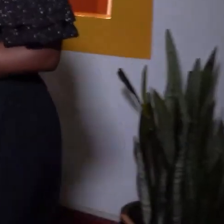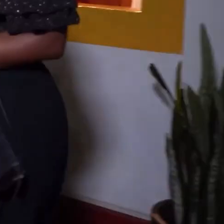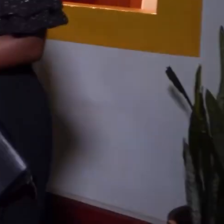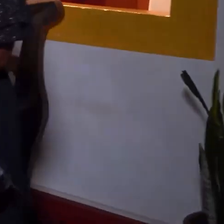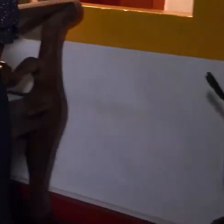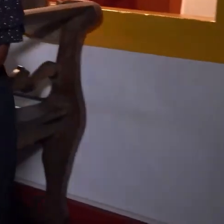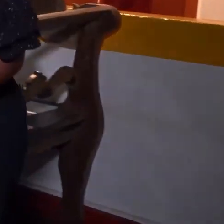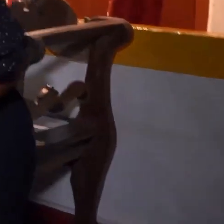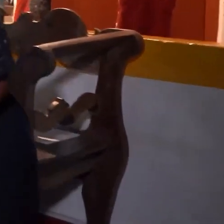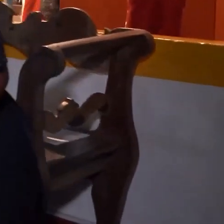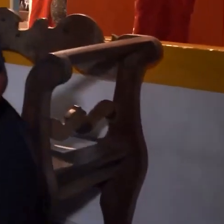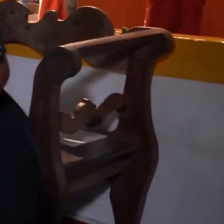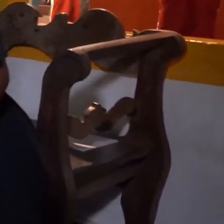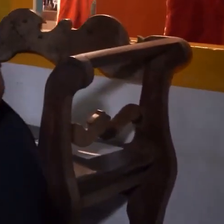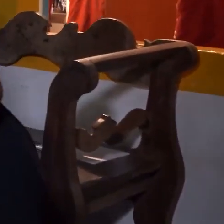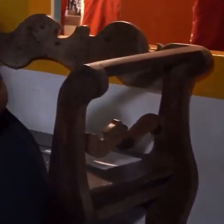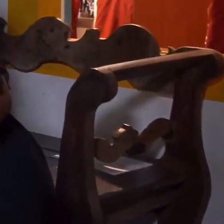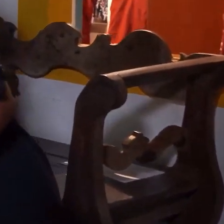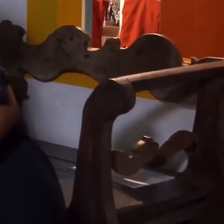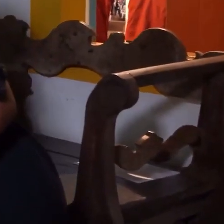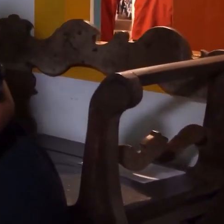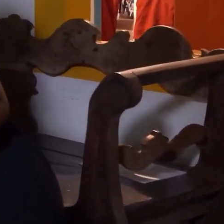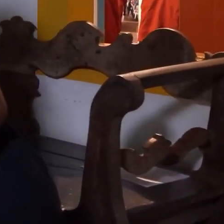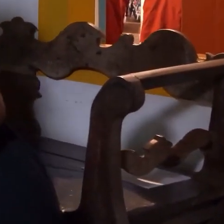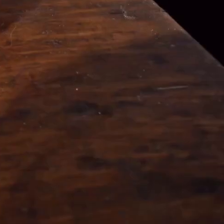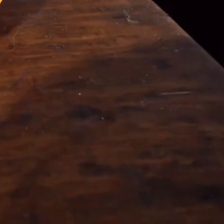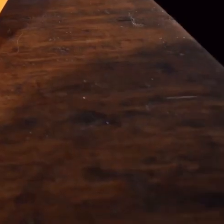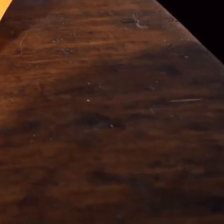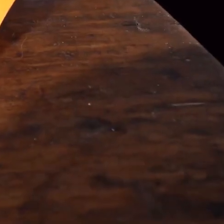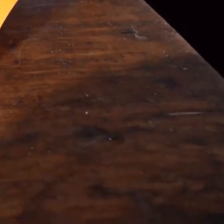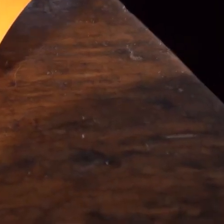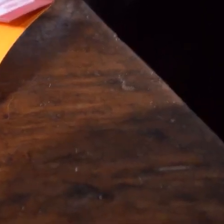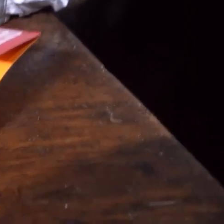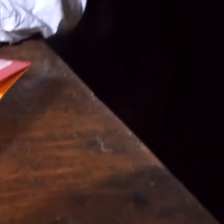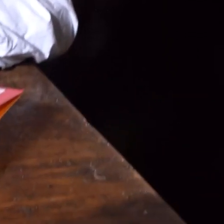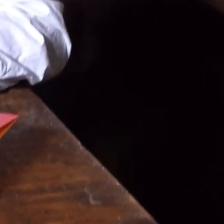Geni tira foto com os participantes da plateia.